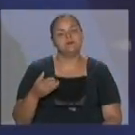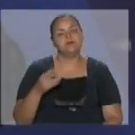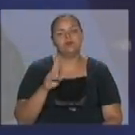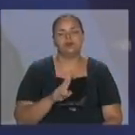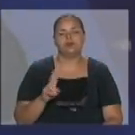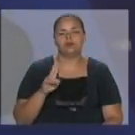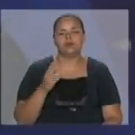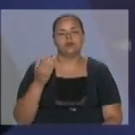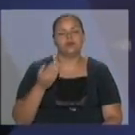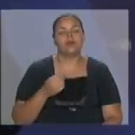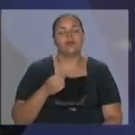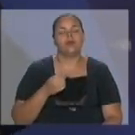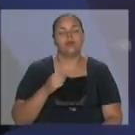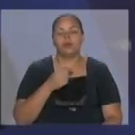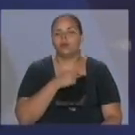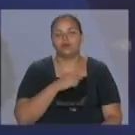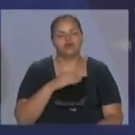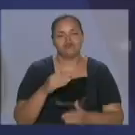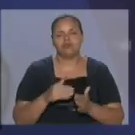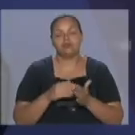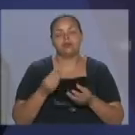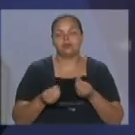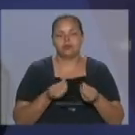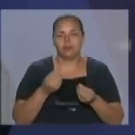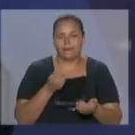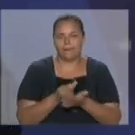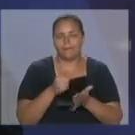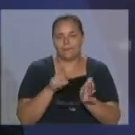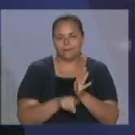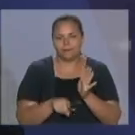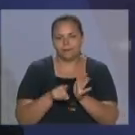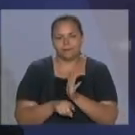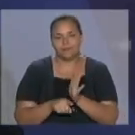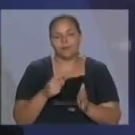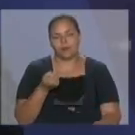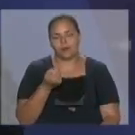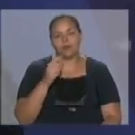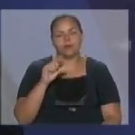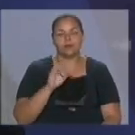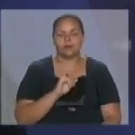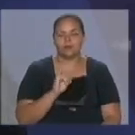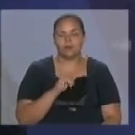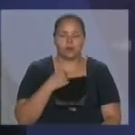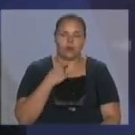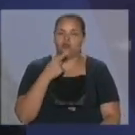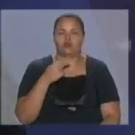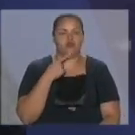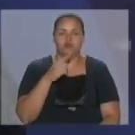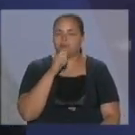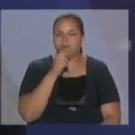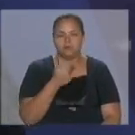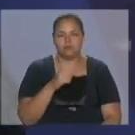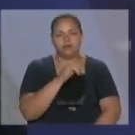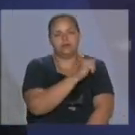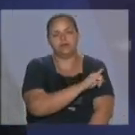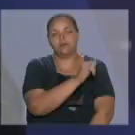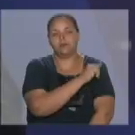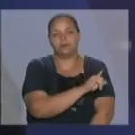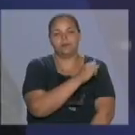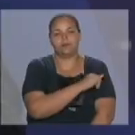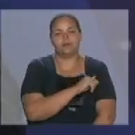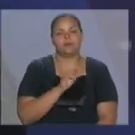vem se usando todas as formas de pagar menos tributos. Eu não tenho dúvida, o Rio de